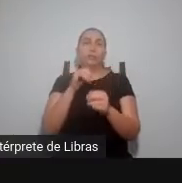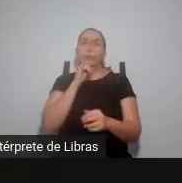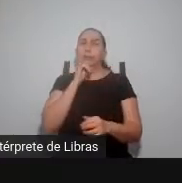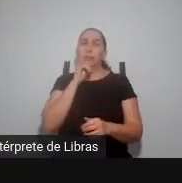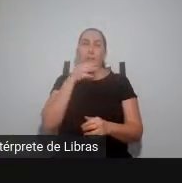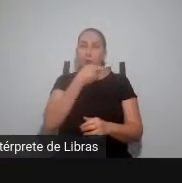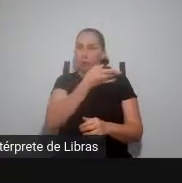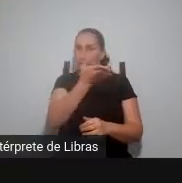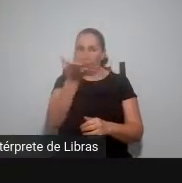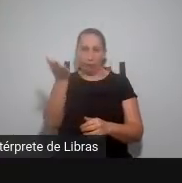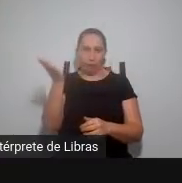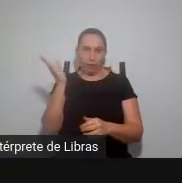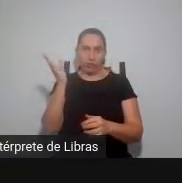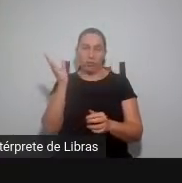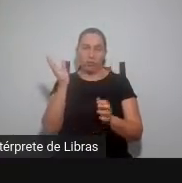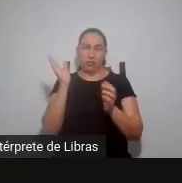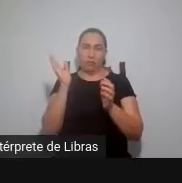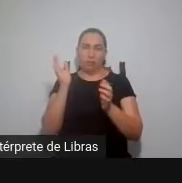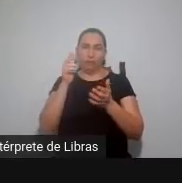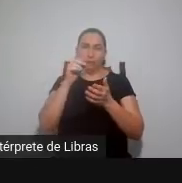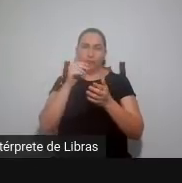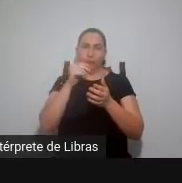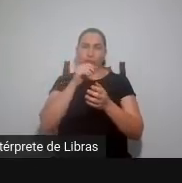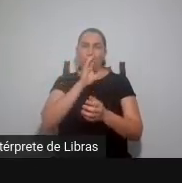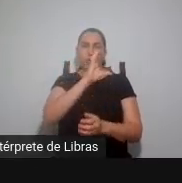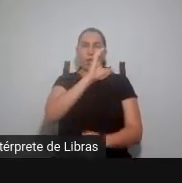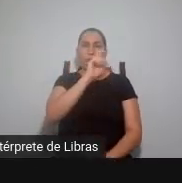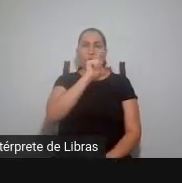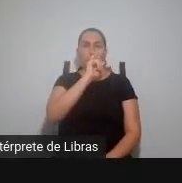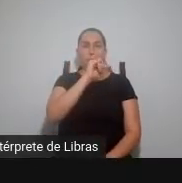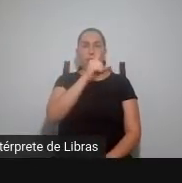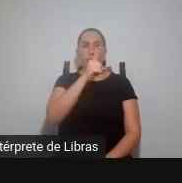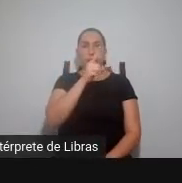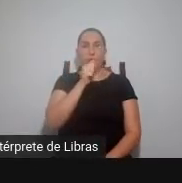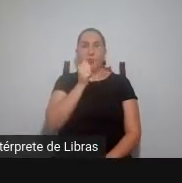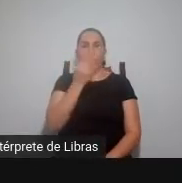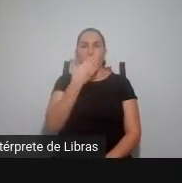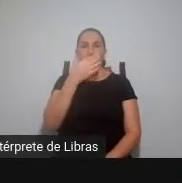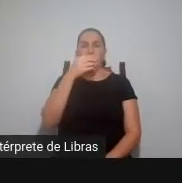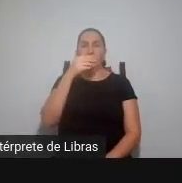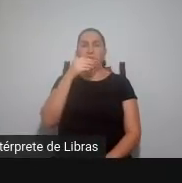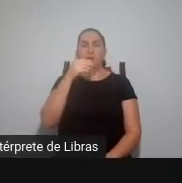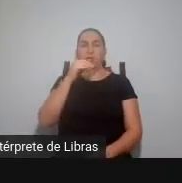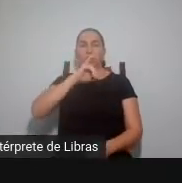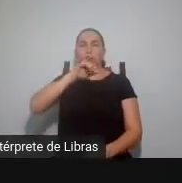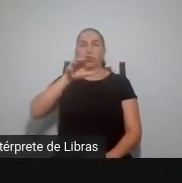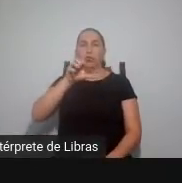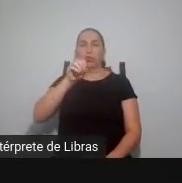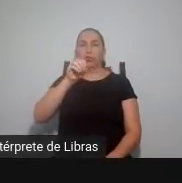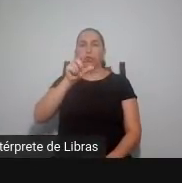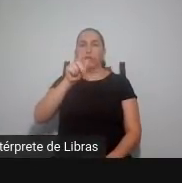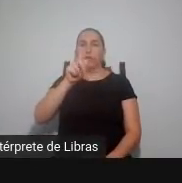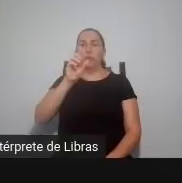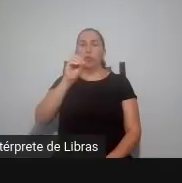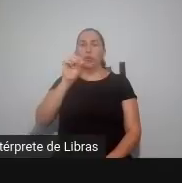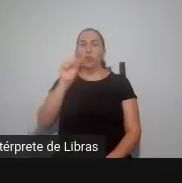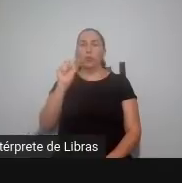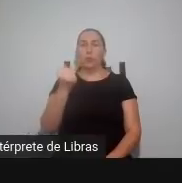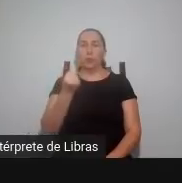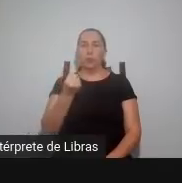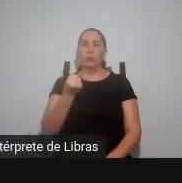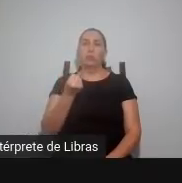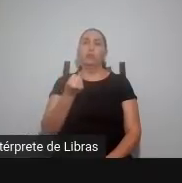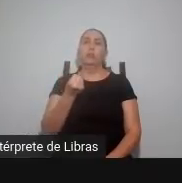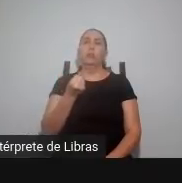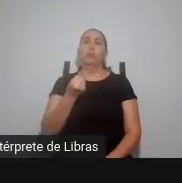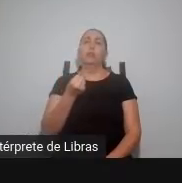consciência fonológica, o FPL, né? PNAIC, vocês Tem. conseguem ver isso, CEL,